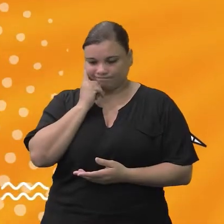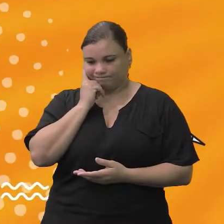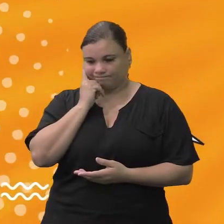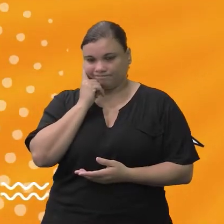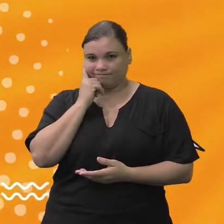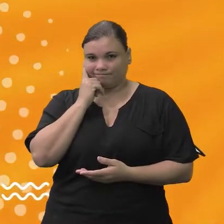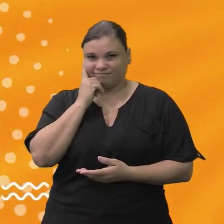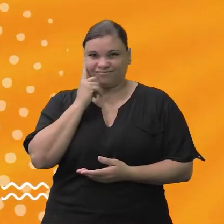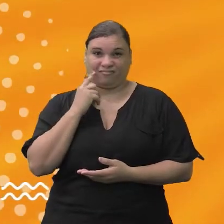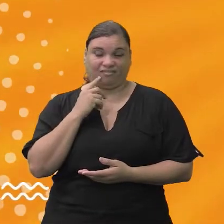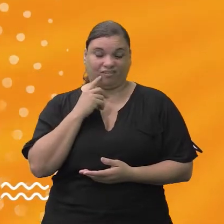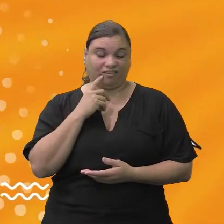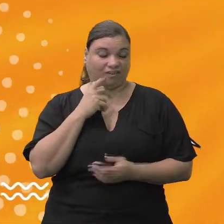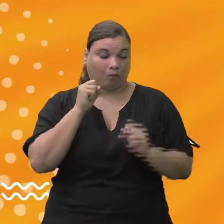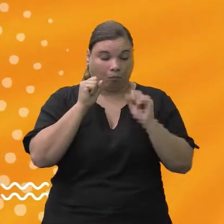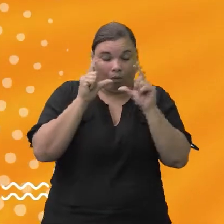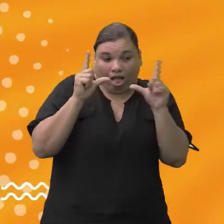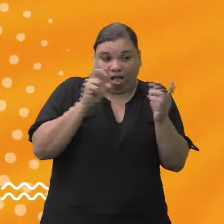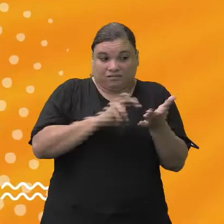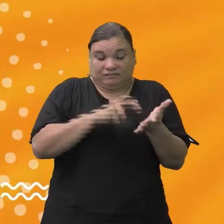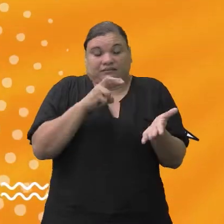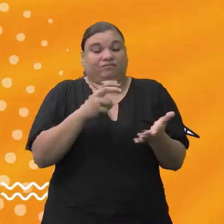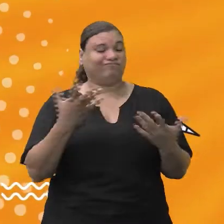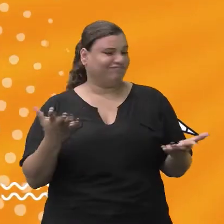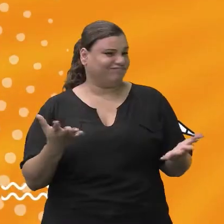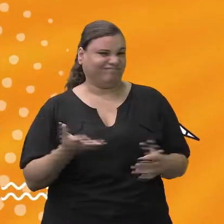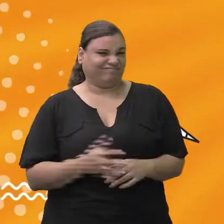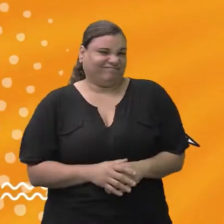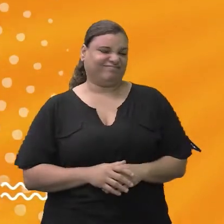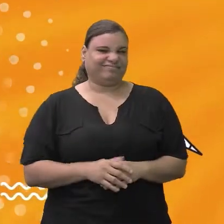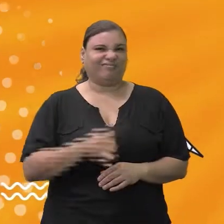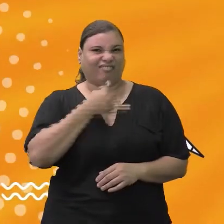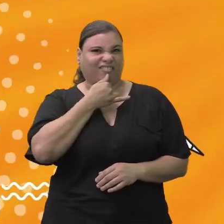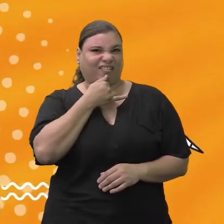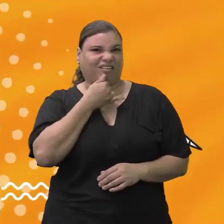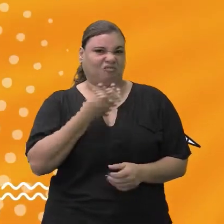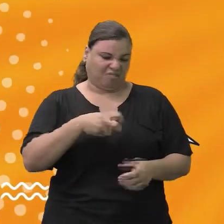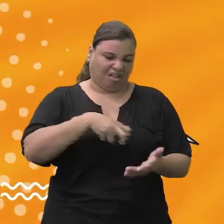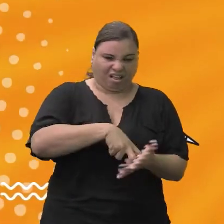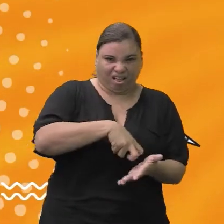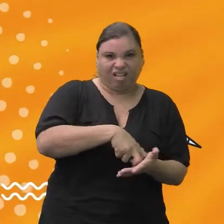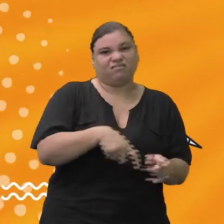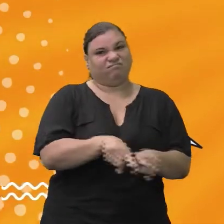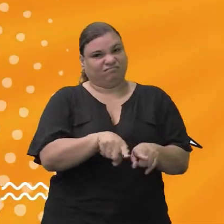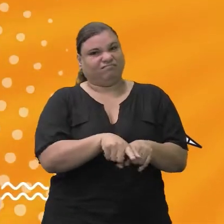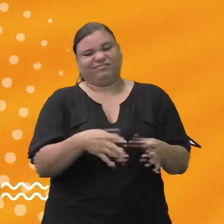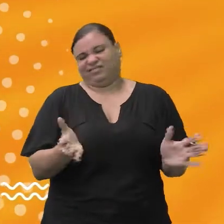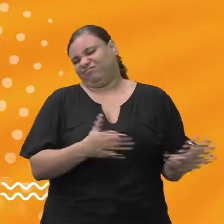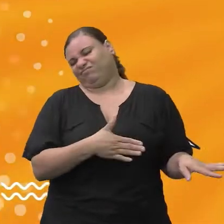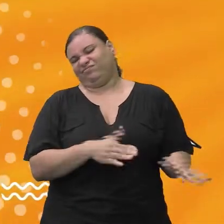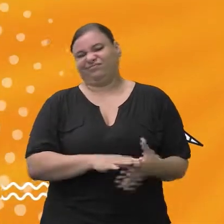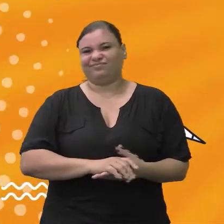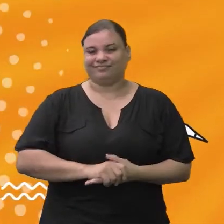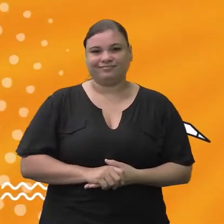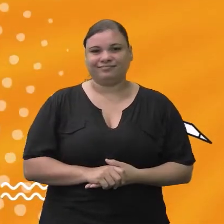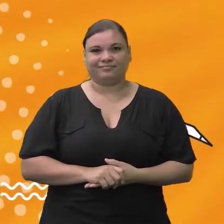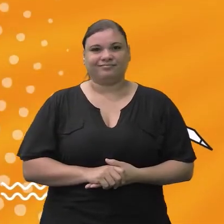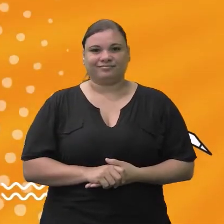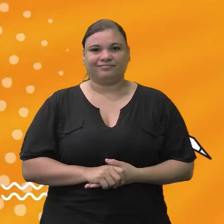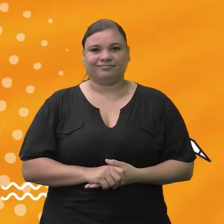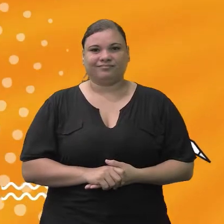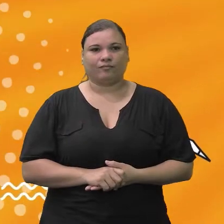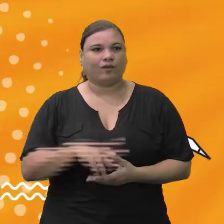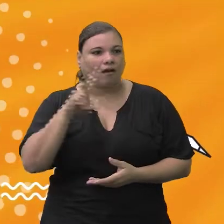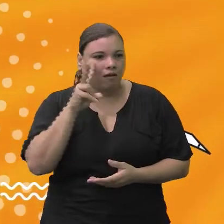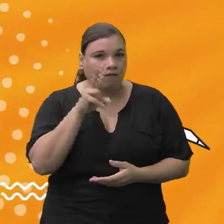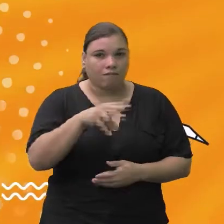Acordar cedo. Eu ficar de partida. Quando um animal morre. Ver as pessoas